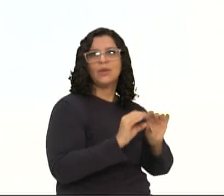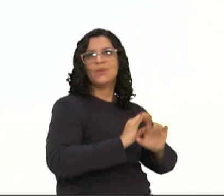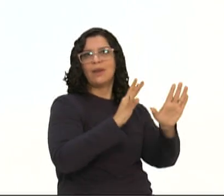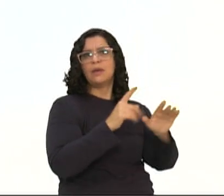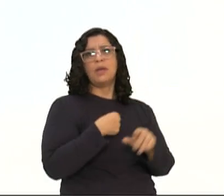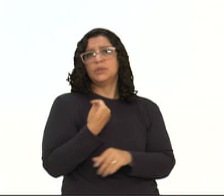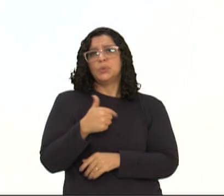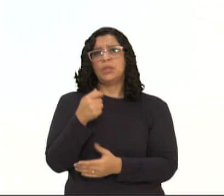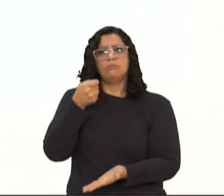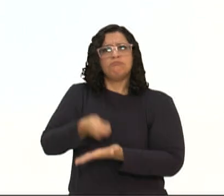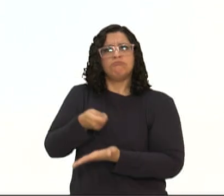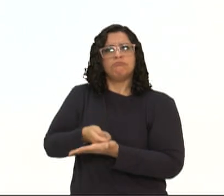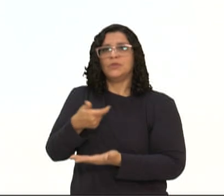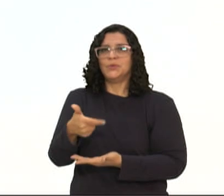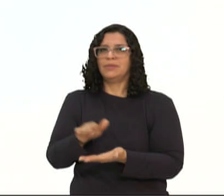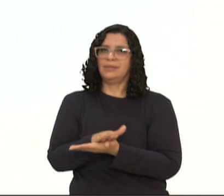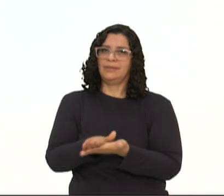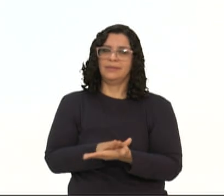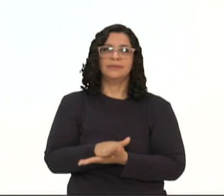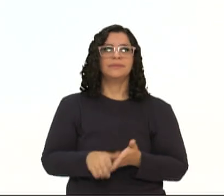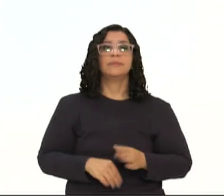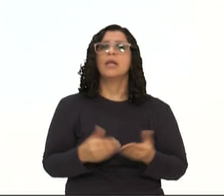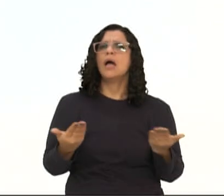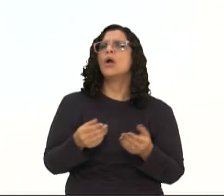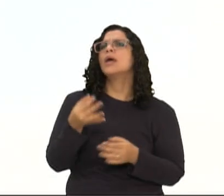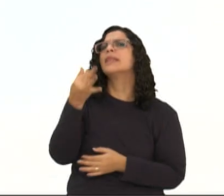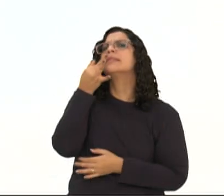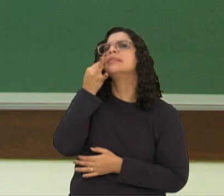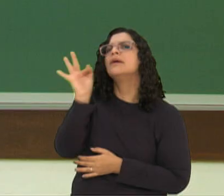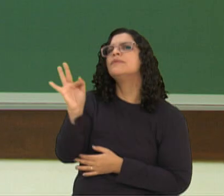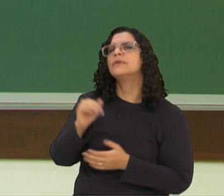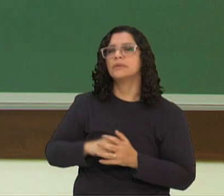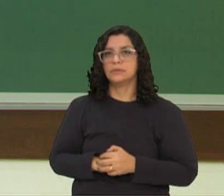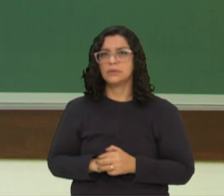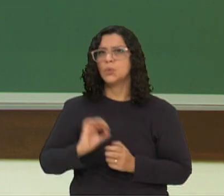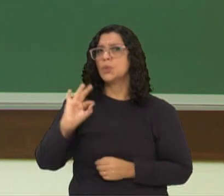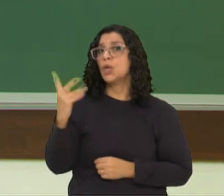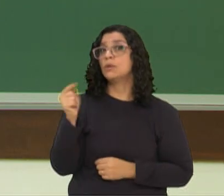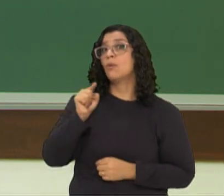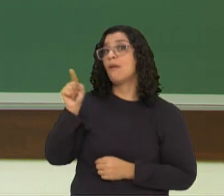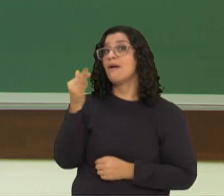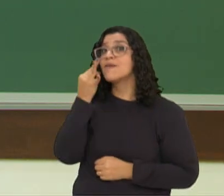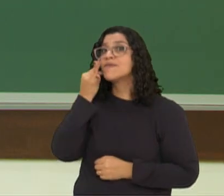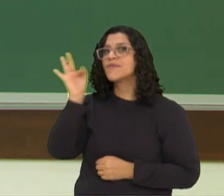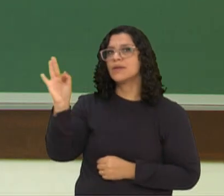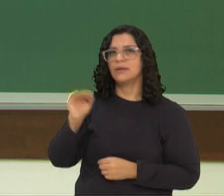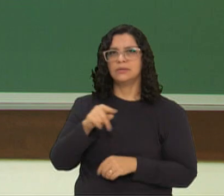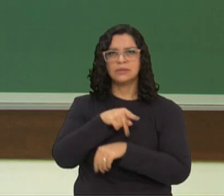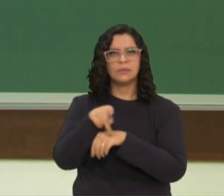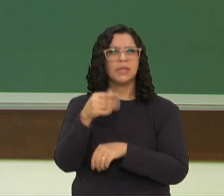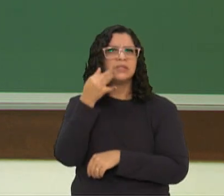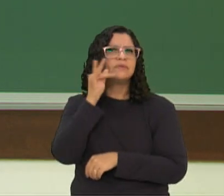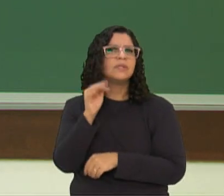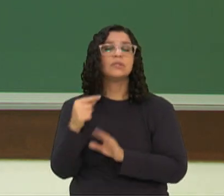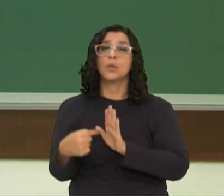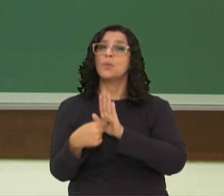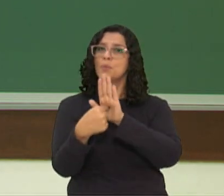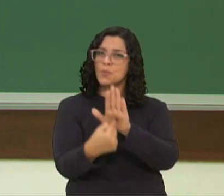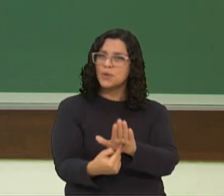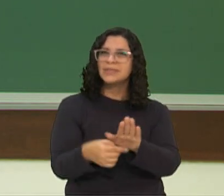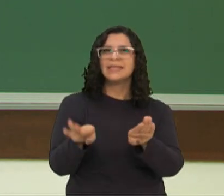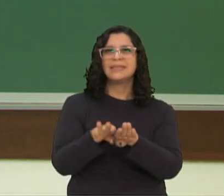déspota, não tem déspota esclarecido. E na França? O que aconteceu no caso da França, que o professor mostrou já a imagem para vocês de